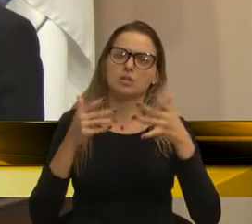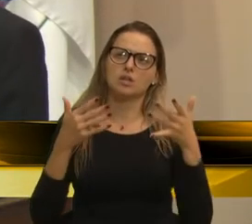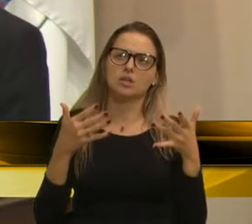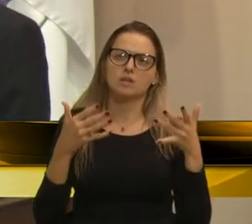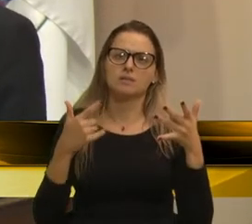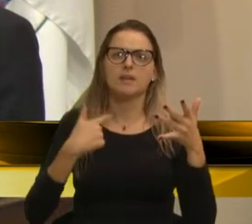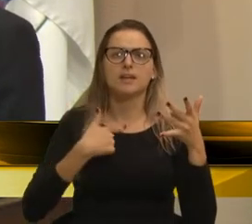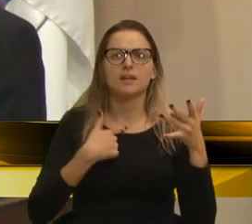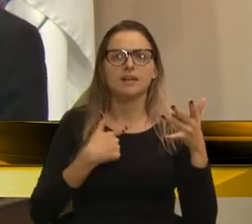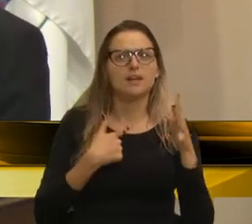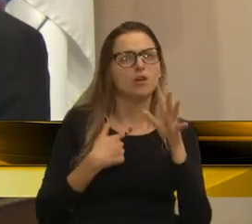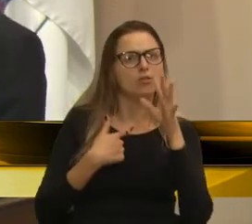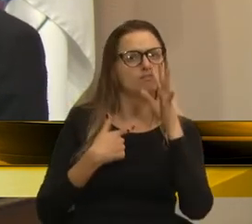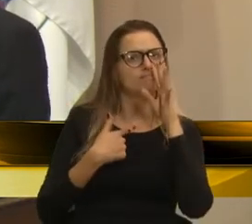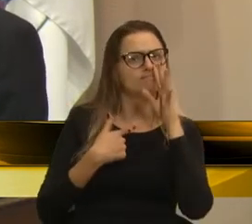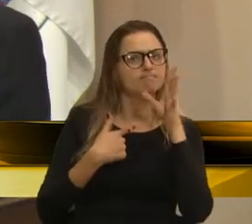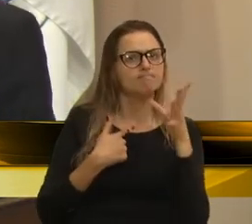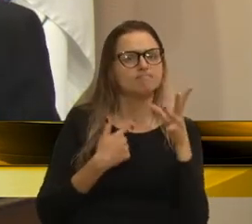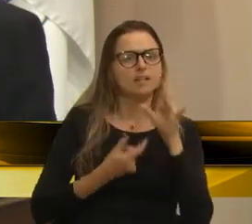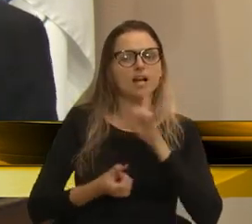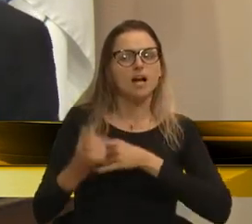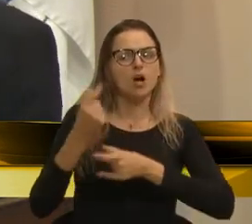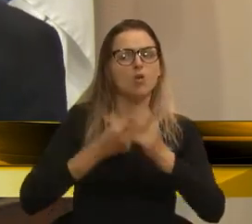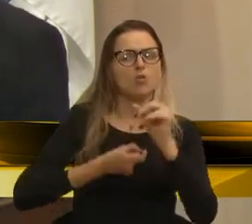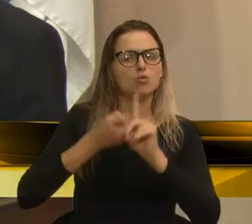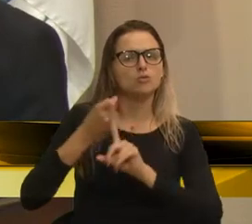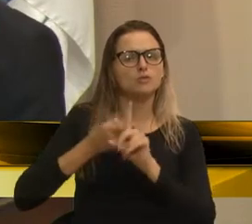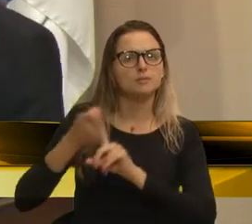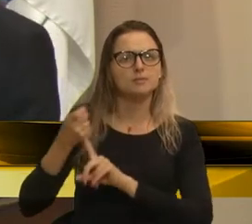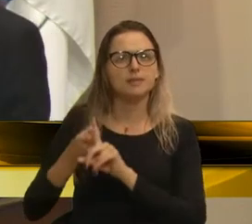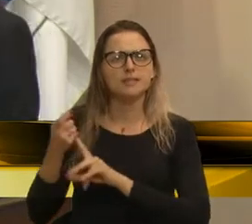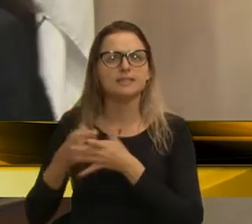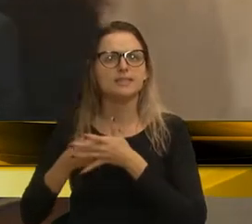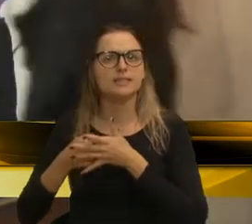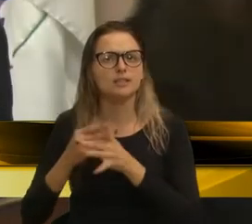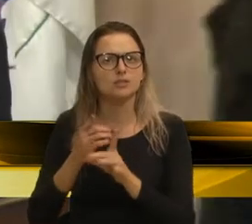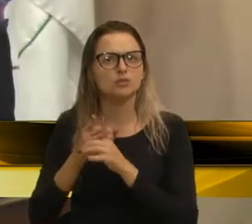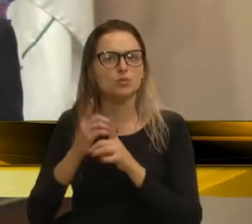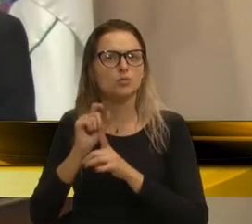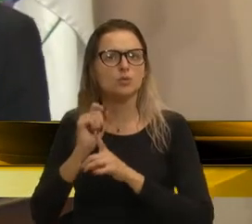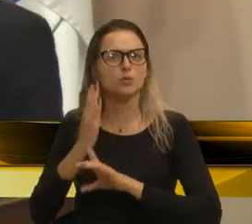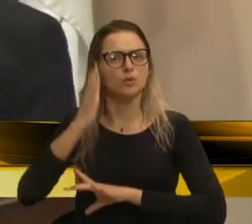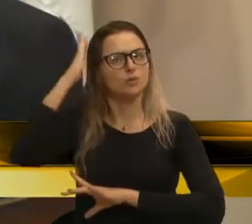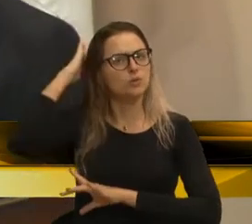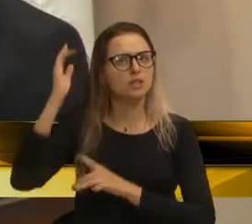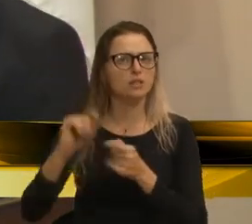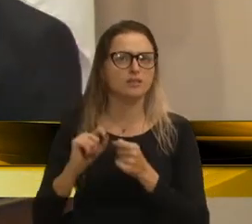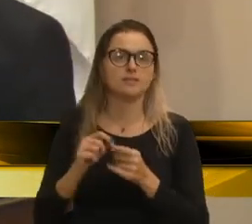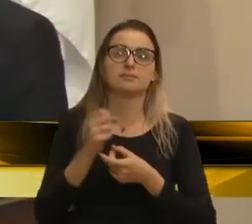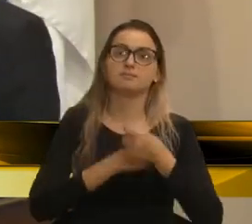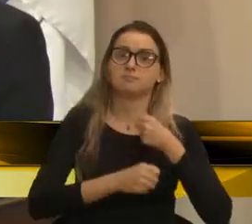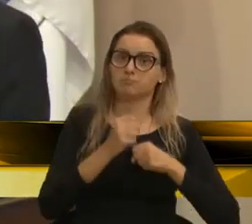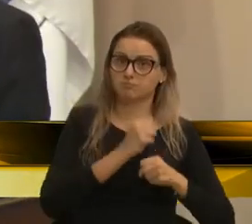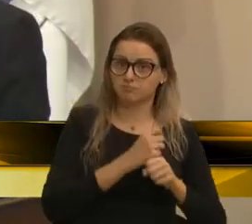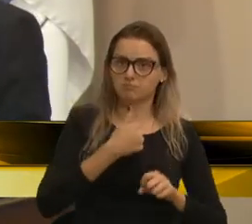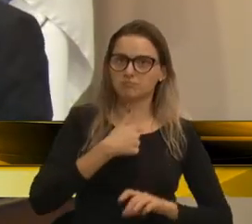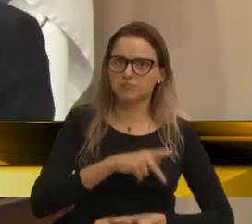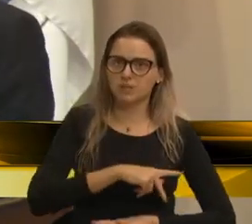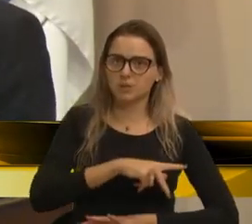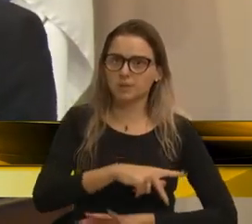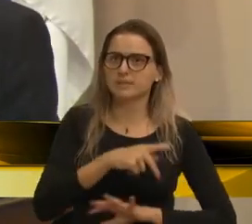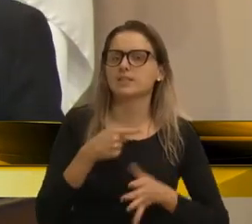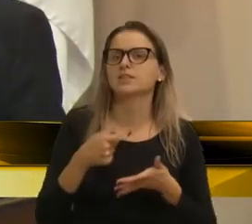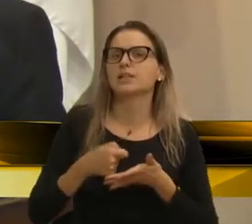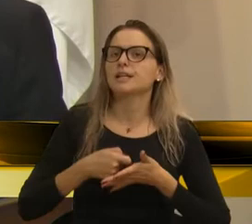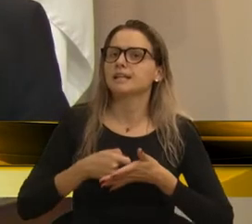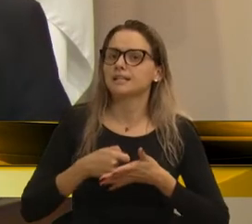fiquei, assim, alguns meses tentando me situar aqui sobre os posicionamentos em relação ao atual prefeito. O ano passado, como presidente, tentei fazer,